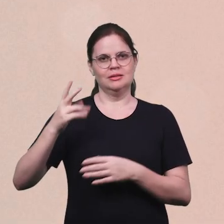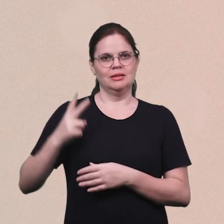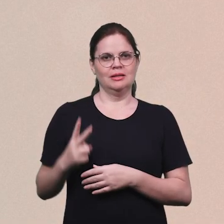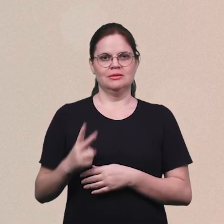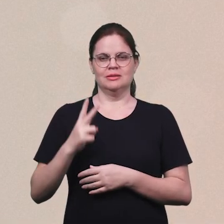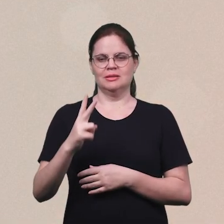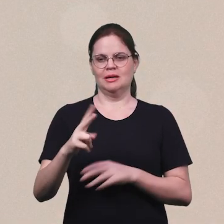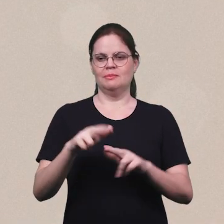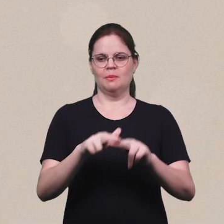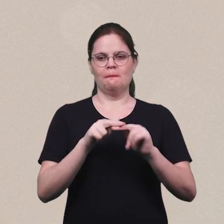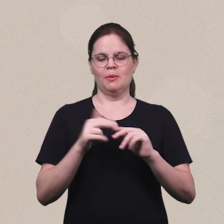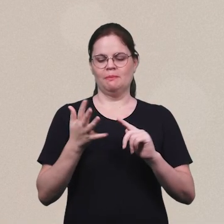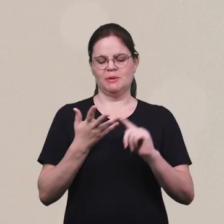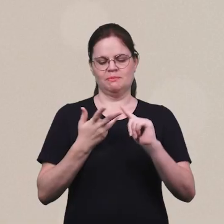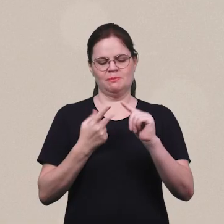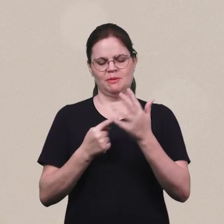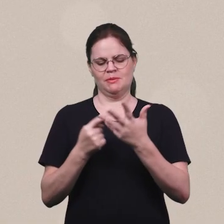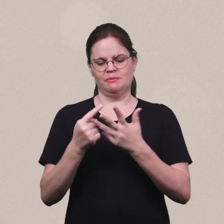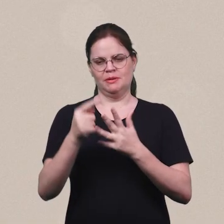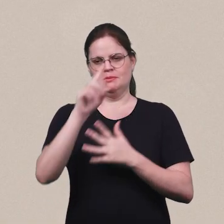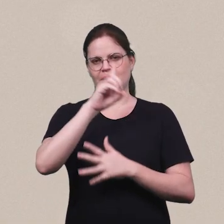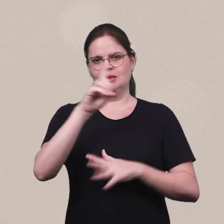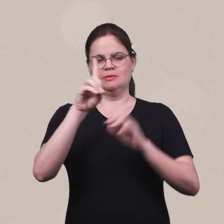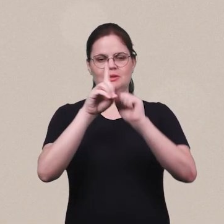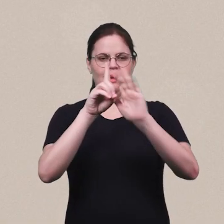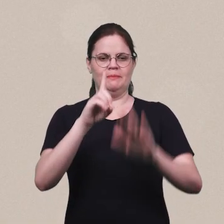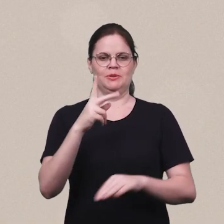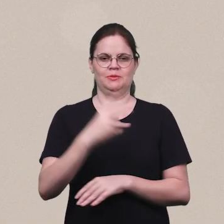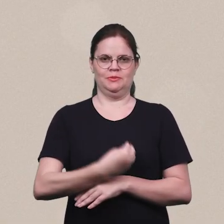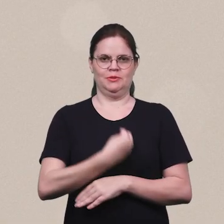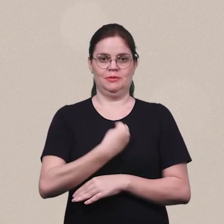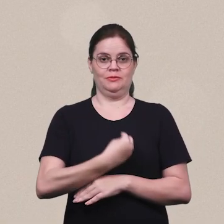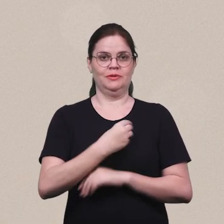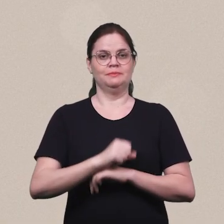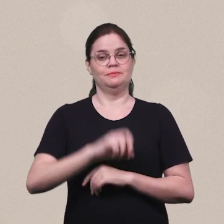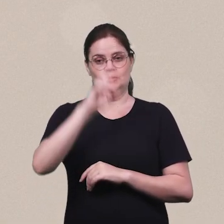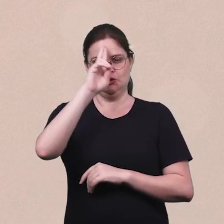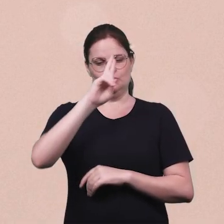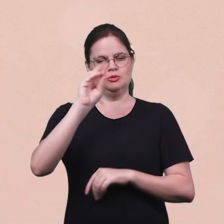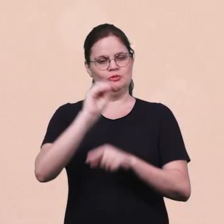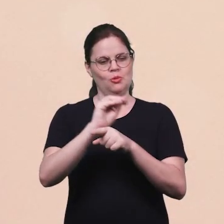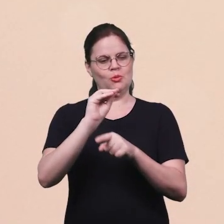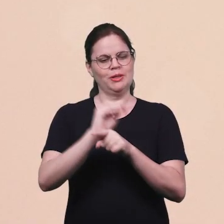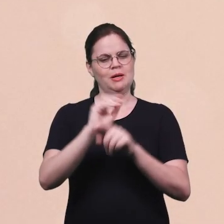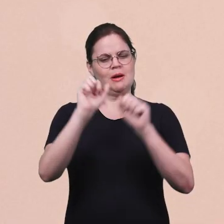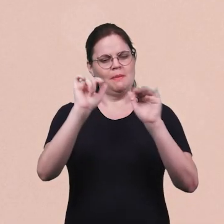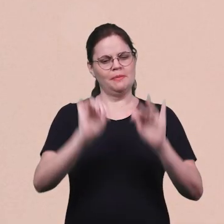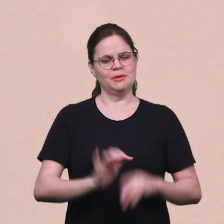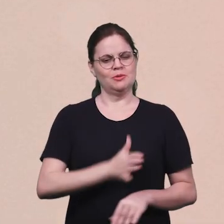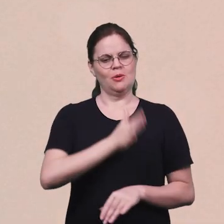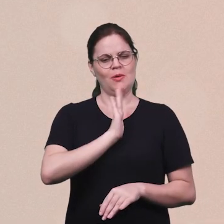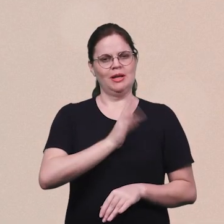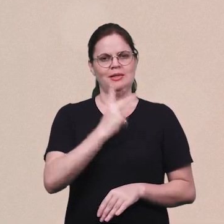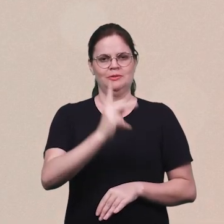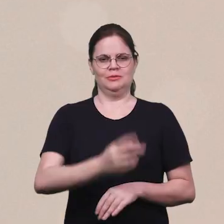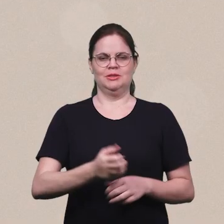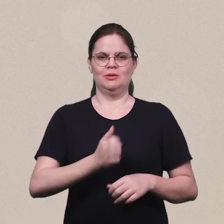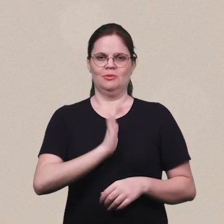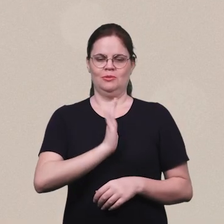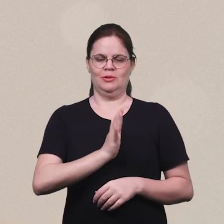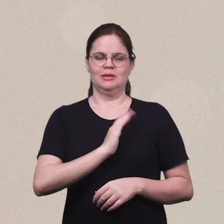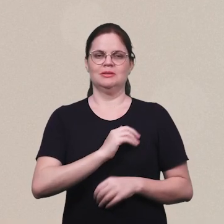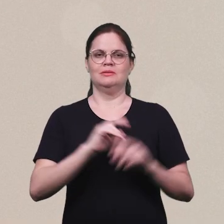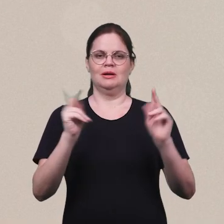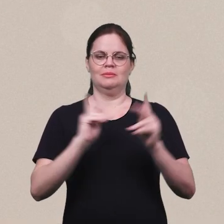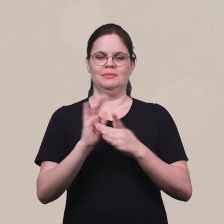agradecendo sempre por tudo o que Deus tem feito em sua vida. Que o Senhor possa conservar esta alegria em seu coração. A